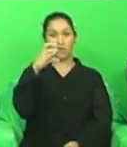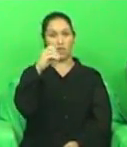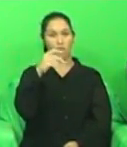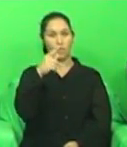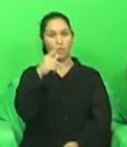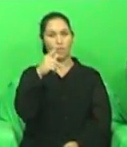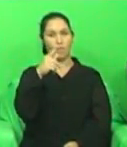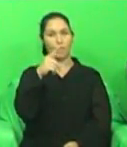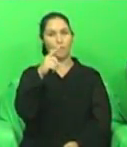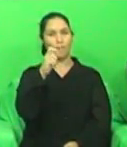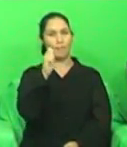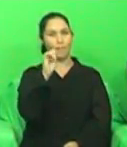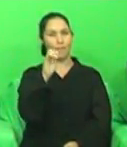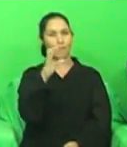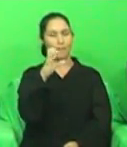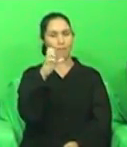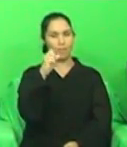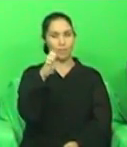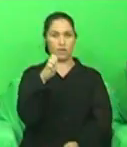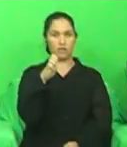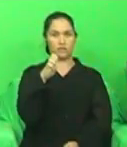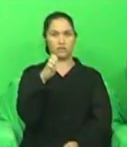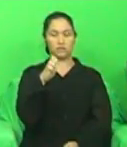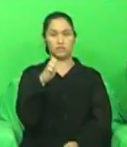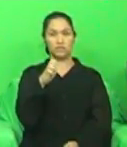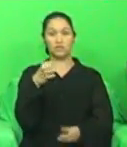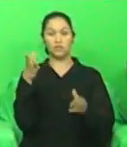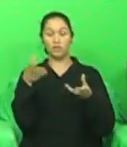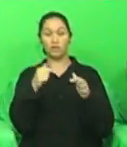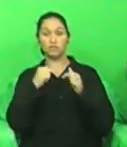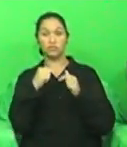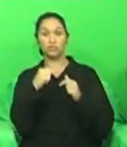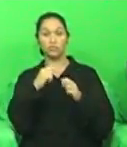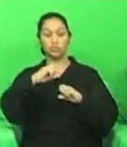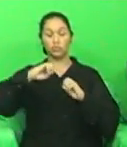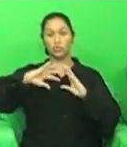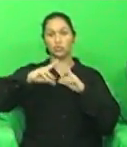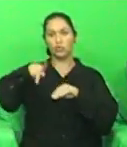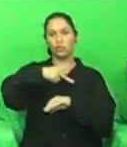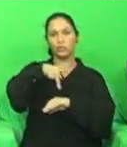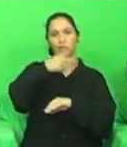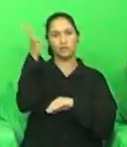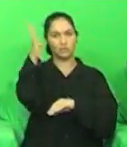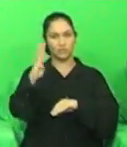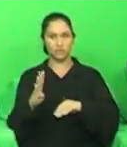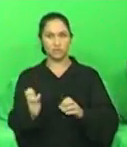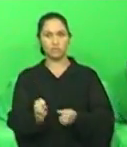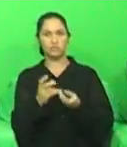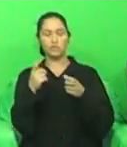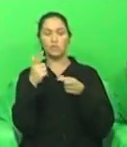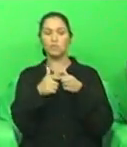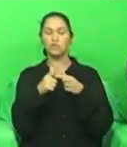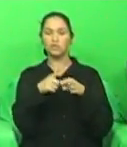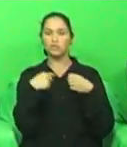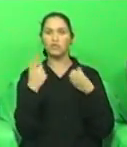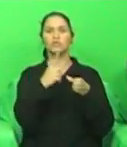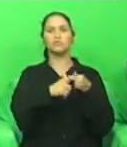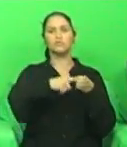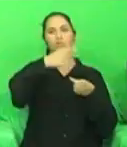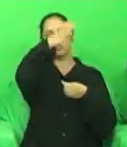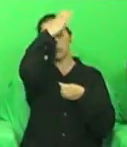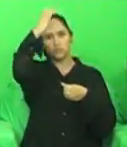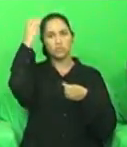criciúma iniciar os trabalhos por do poder público organizando através de um departamento